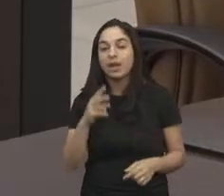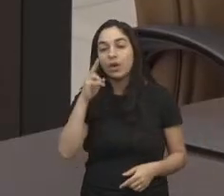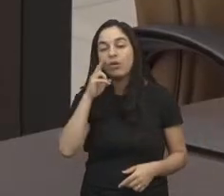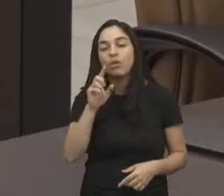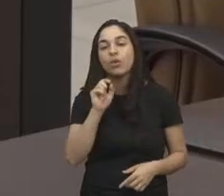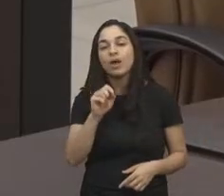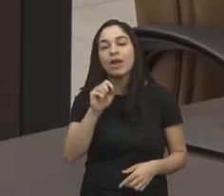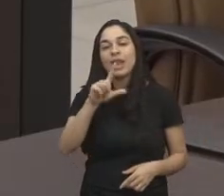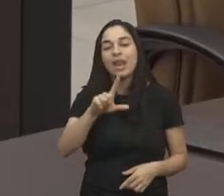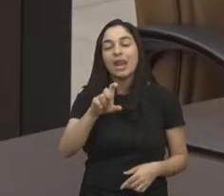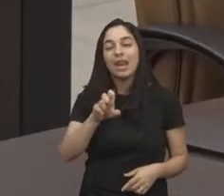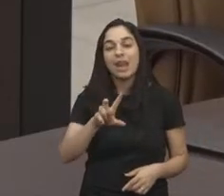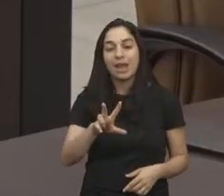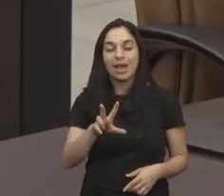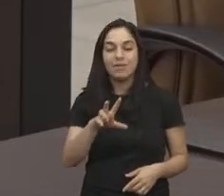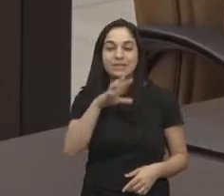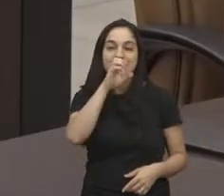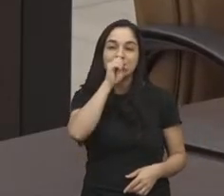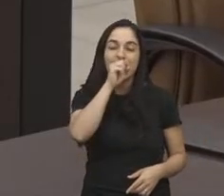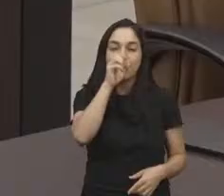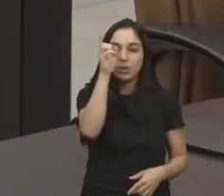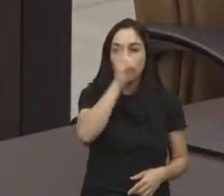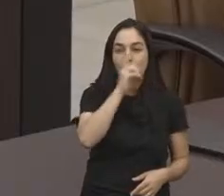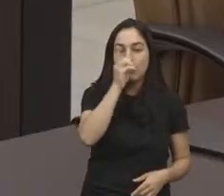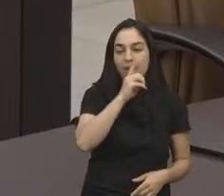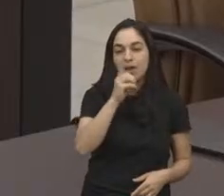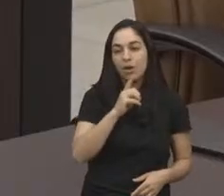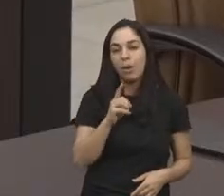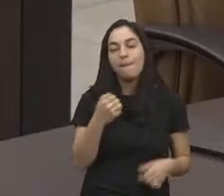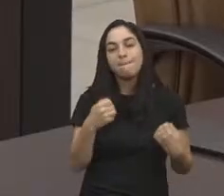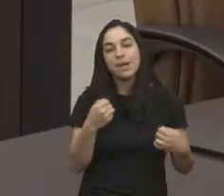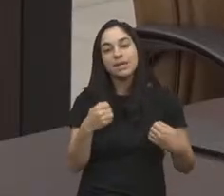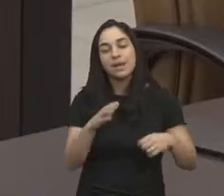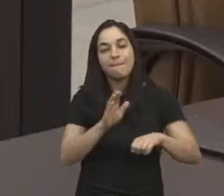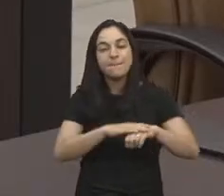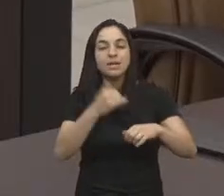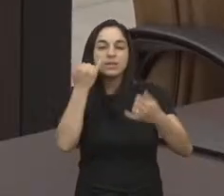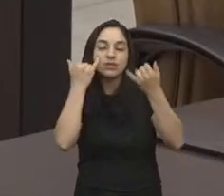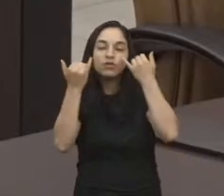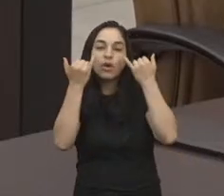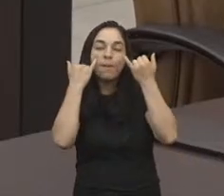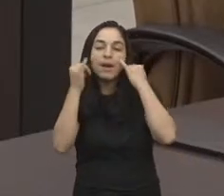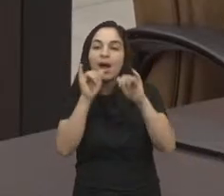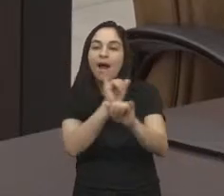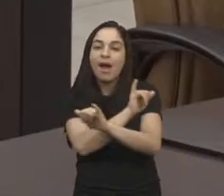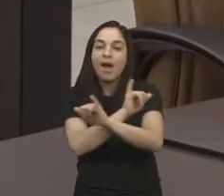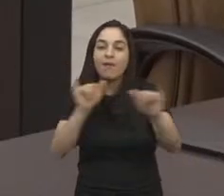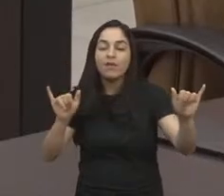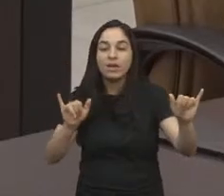questão dos leves, finais de semana, a gente conseguir também levar essa informação aos